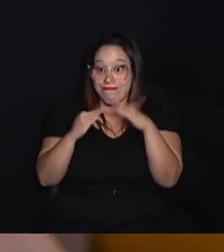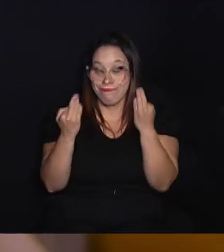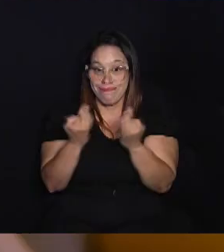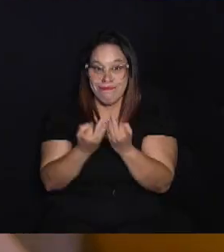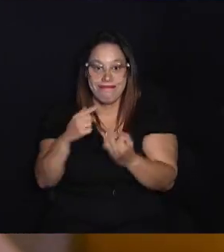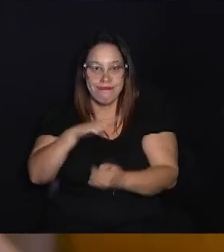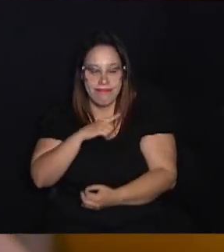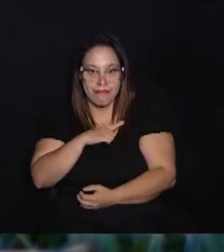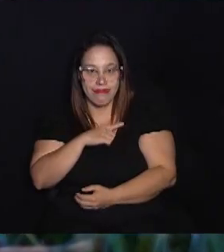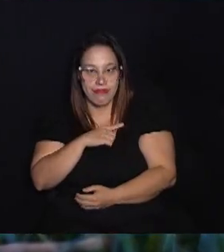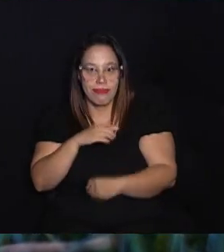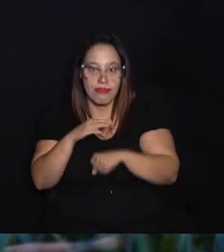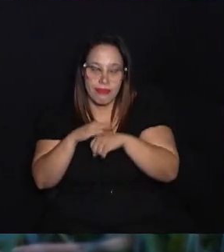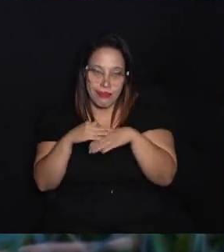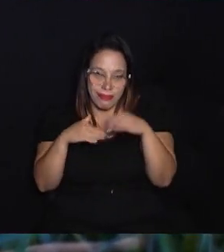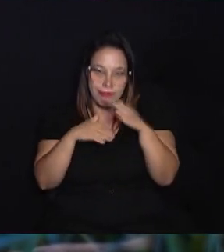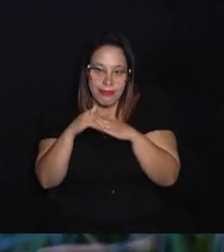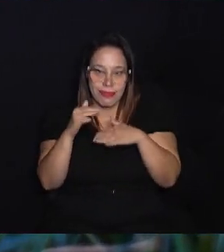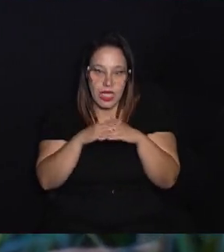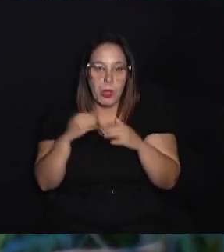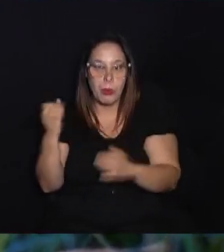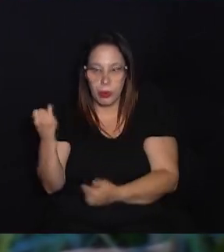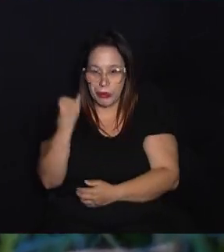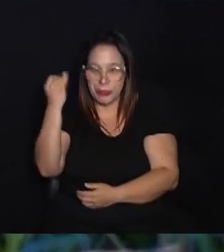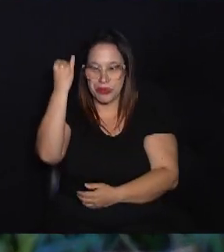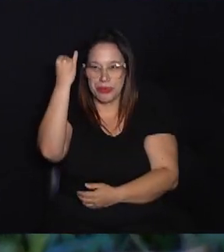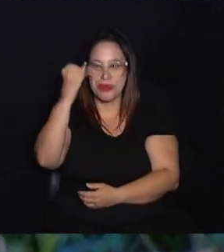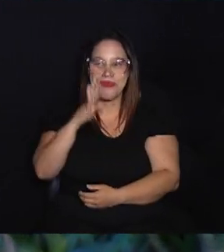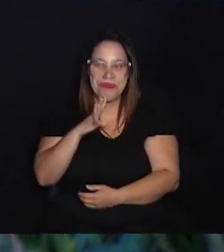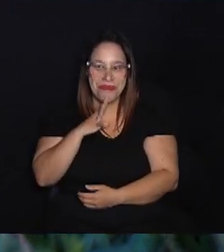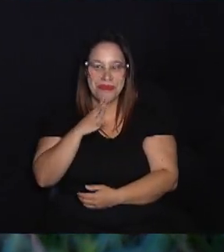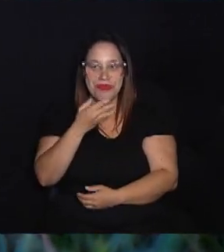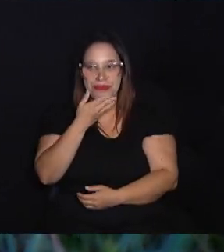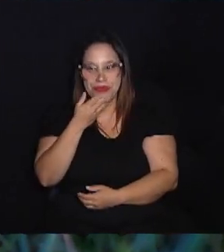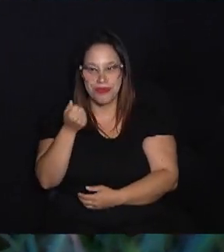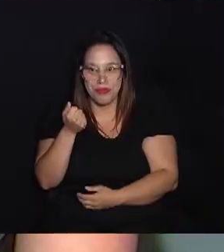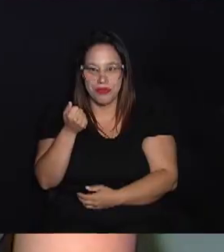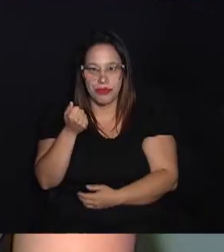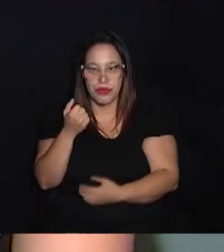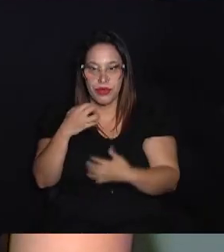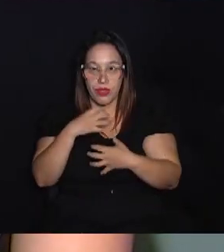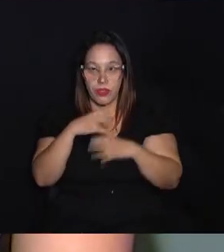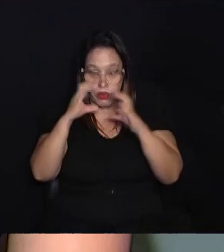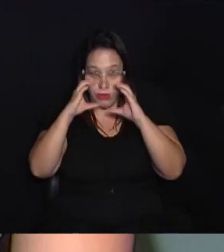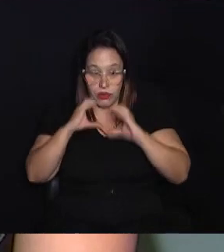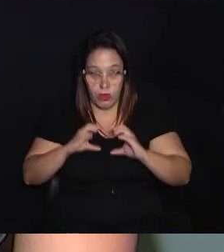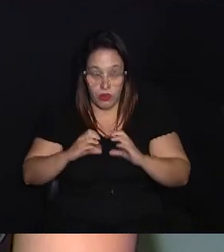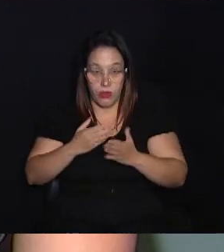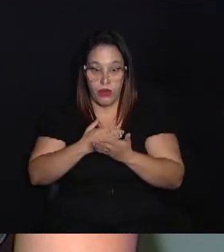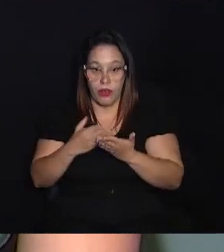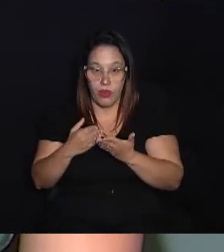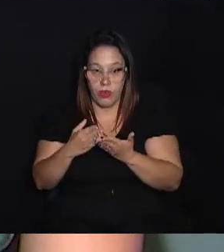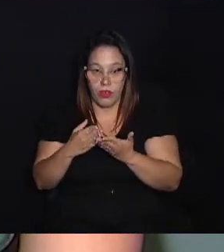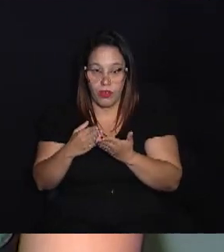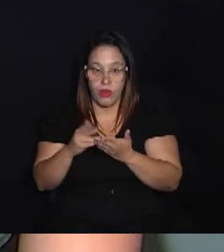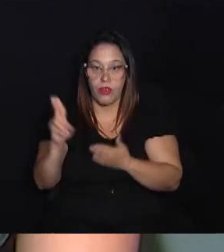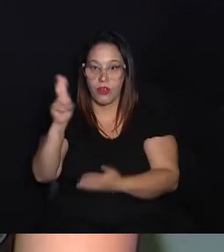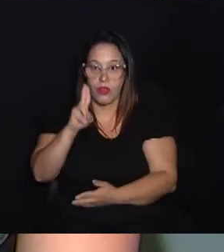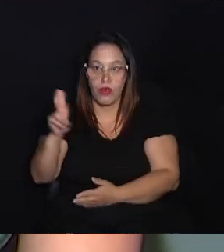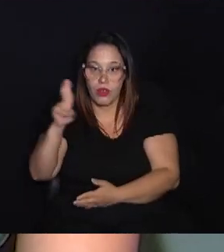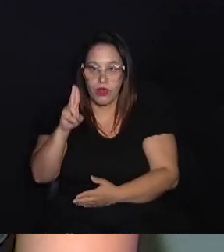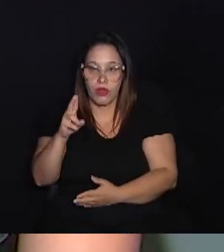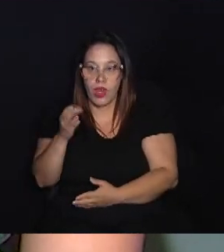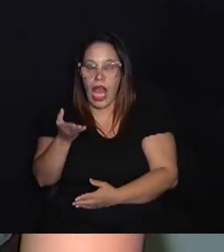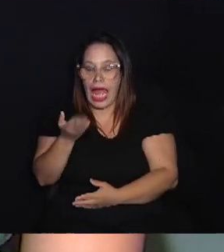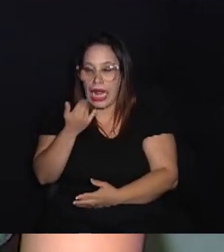um devido tratamento, é muito importante conhecer melhor o padrão comportamental. No início de tudo, eles eram utilizados para consumo da